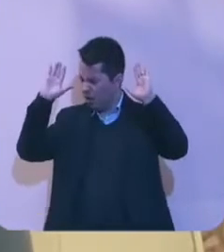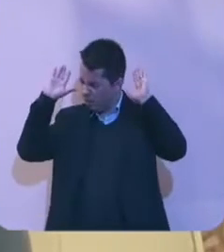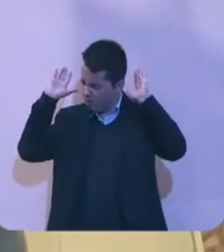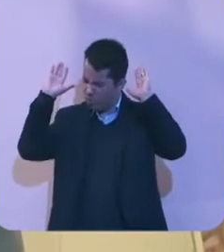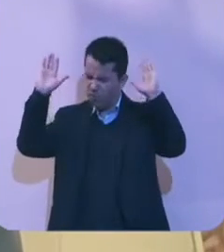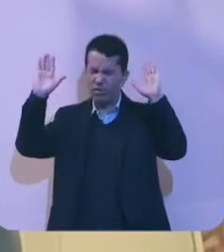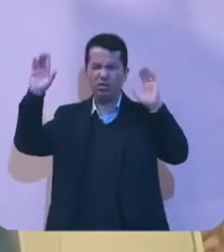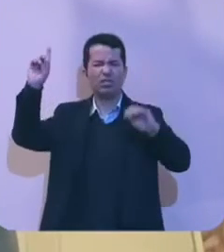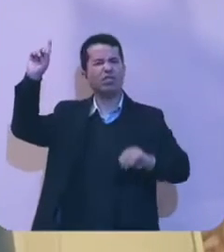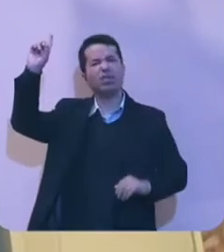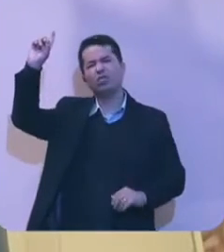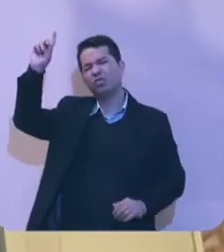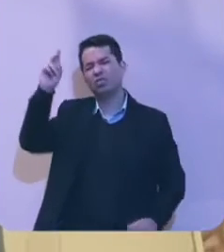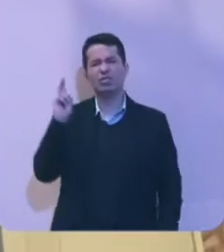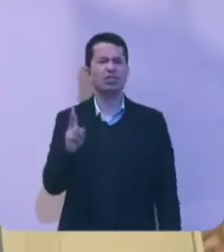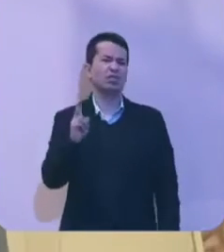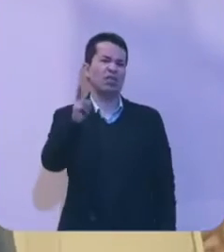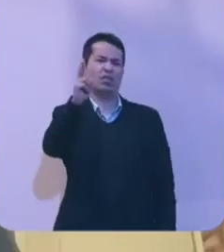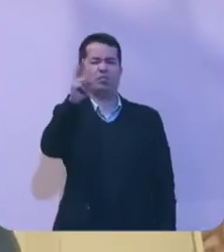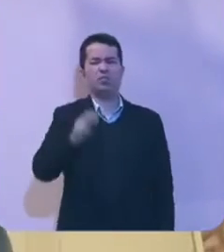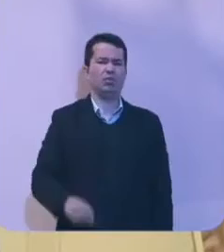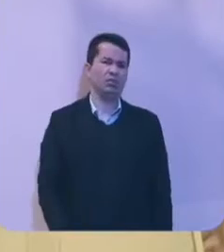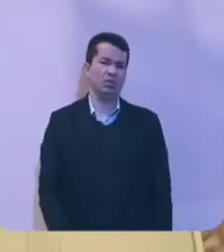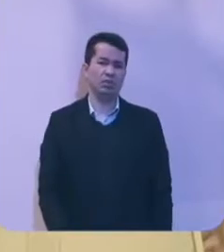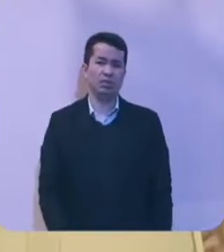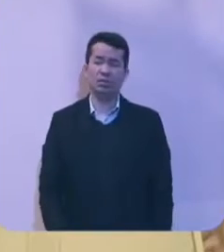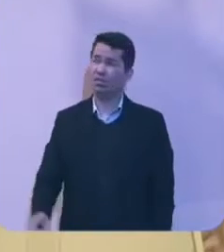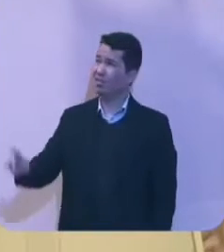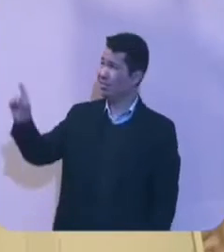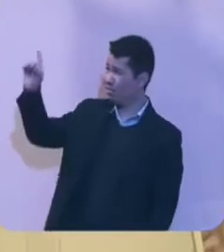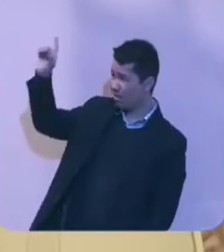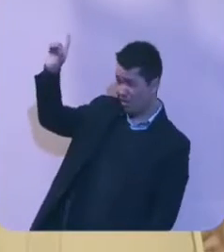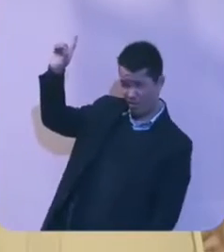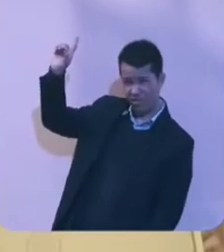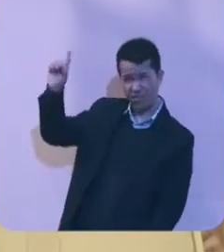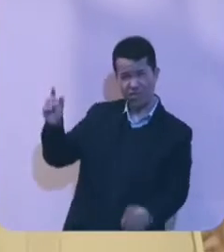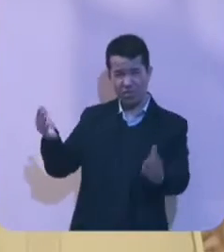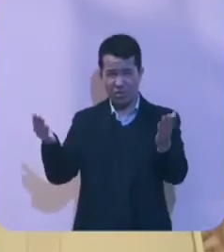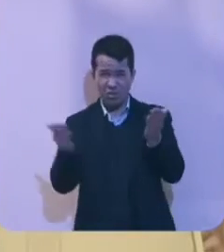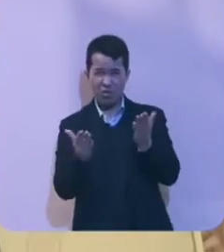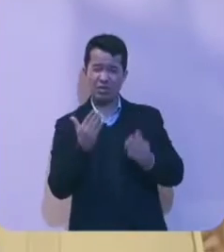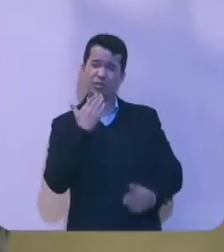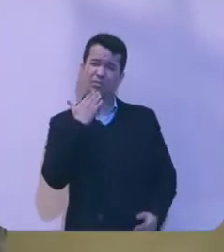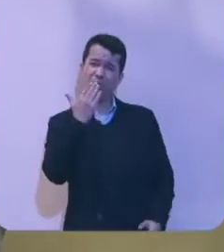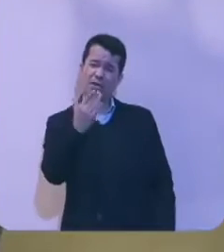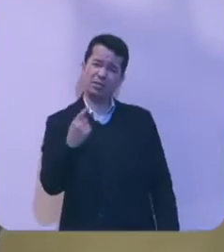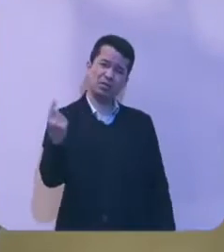direção à vitória. E o passo que Ele está pedindo para a gente dar é o passo do louvor.